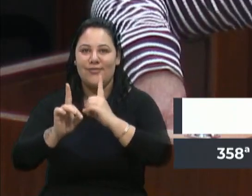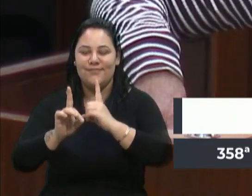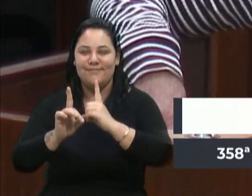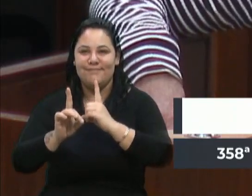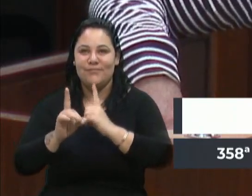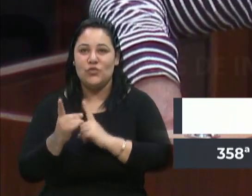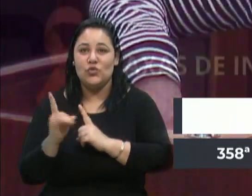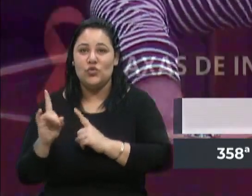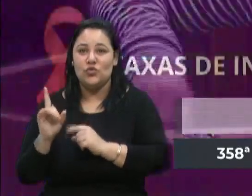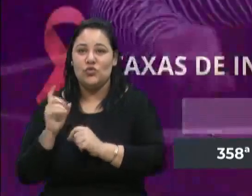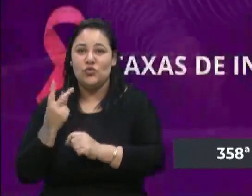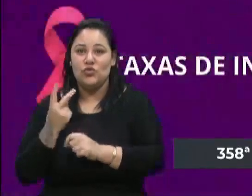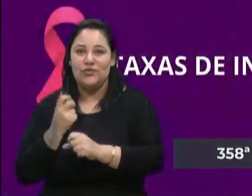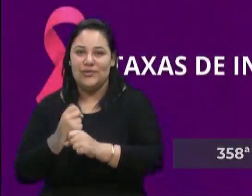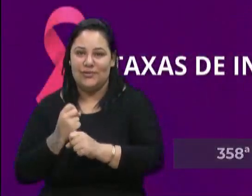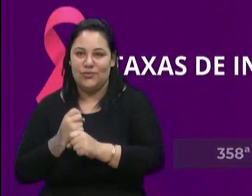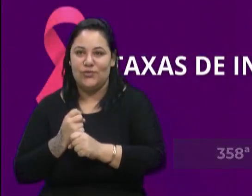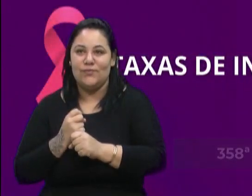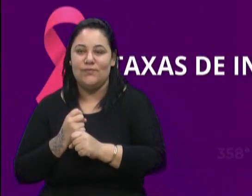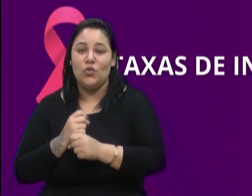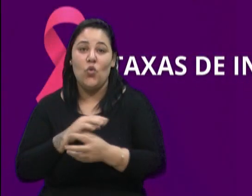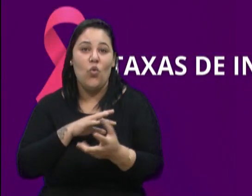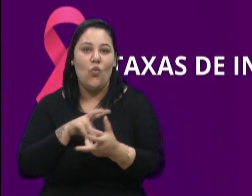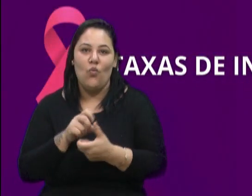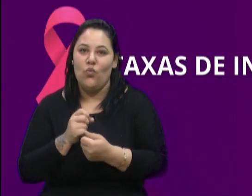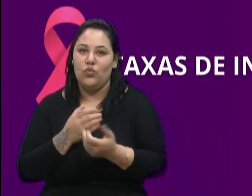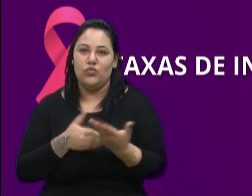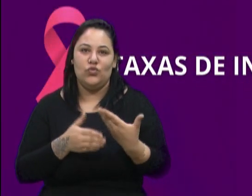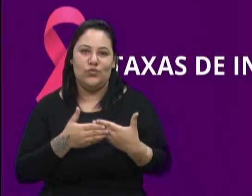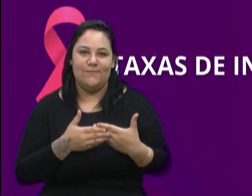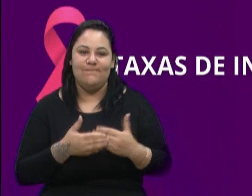últimos 2 anos no mundo.